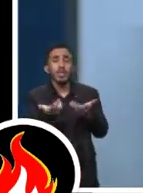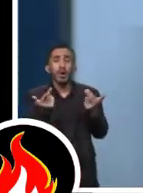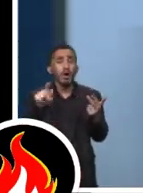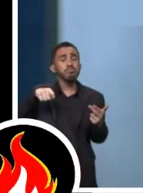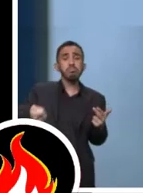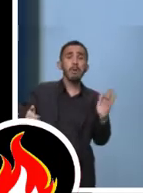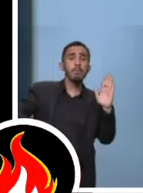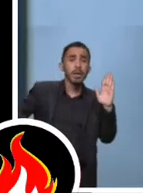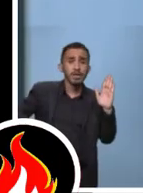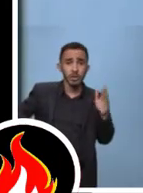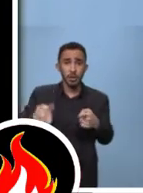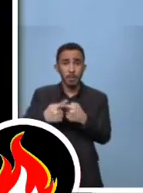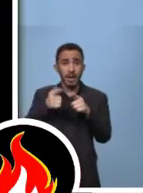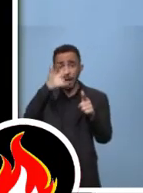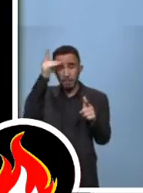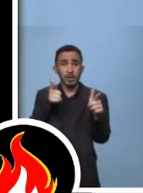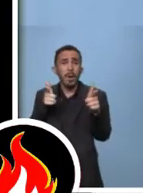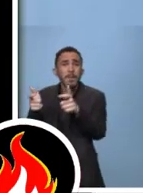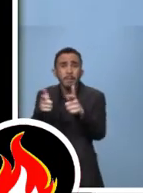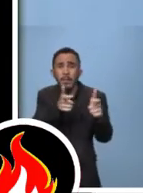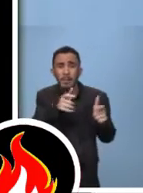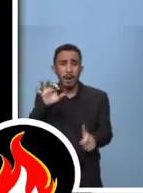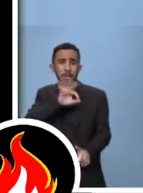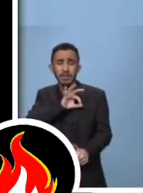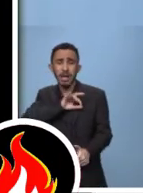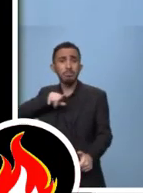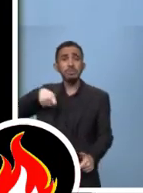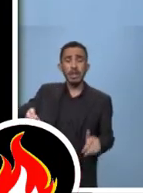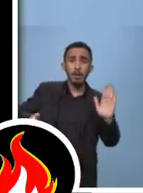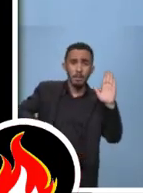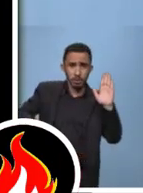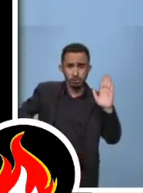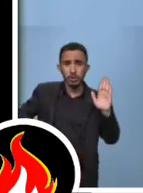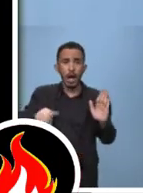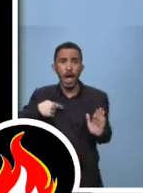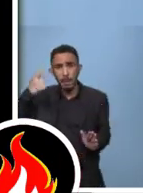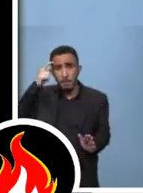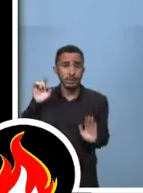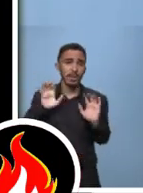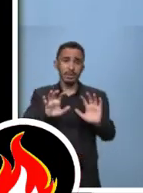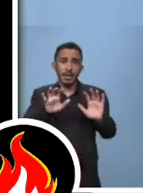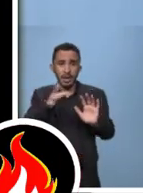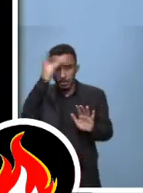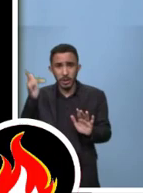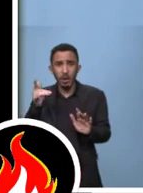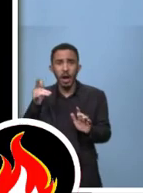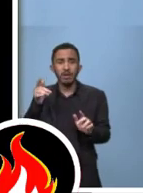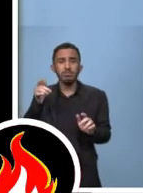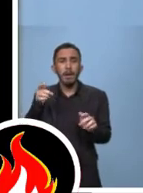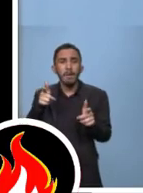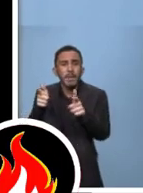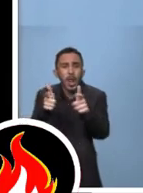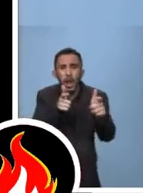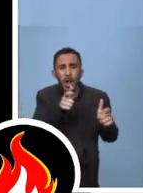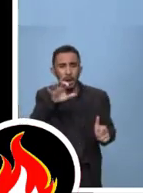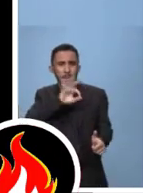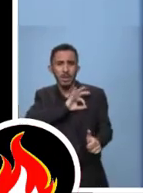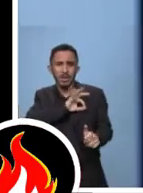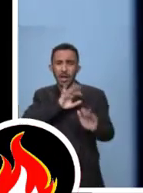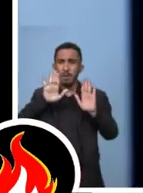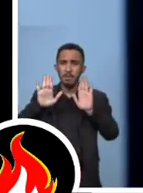afinal de contas quem atire policial é bandido é assim que eu trato pessoas que atiram policiais lula